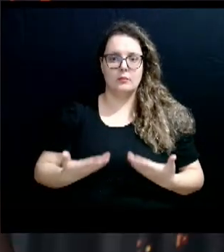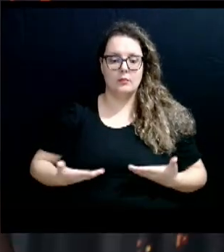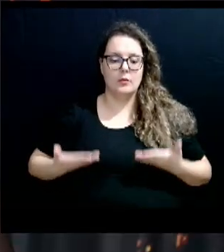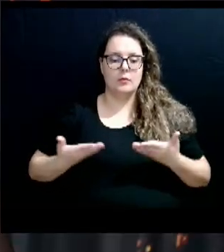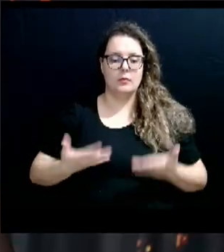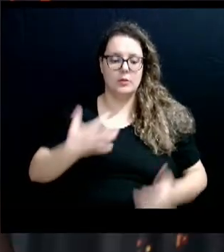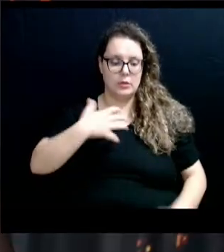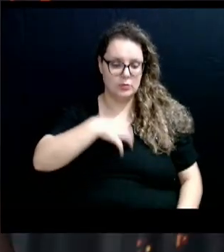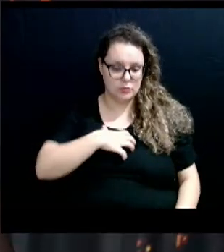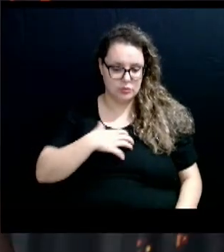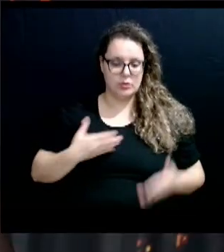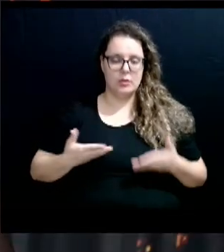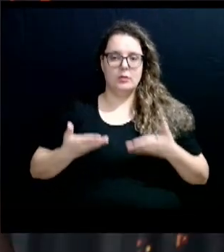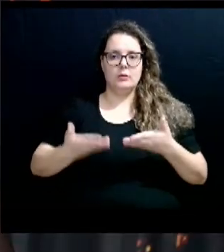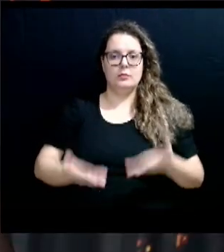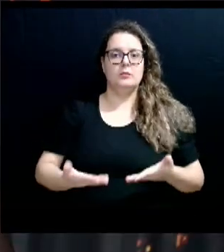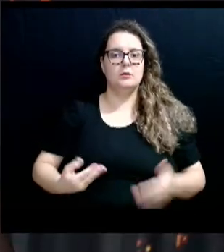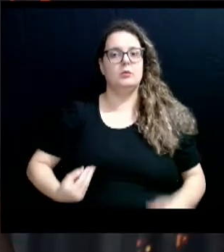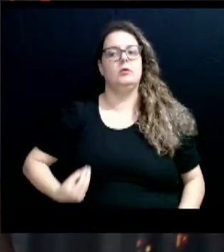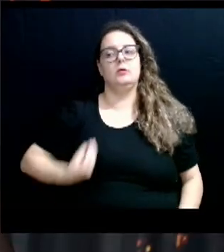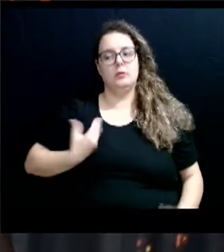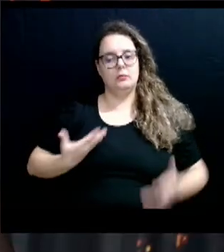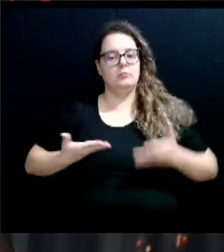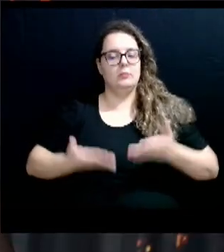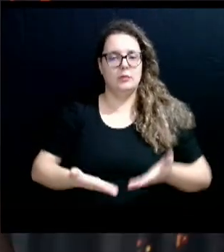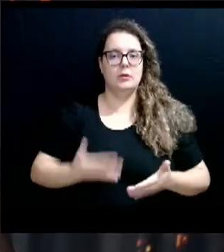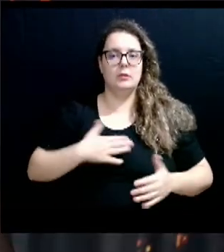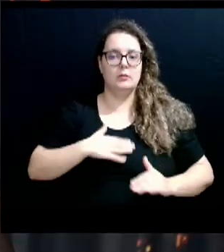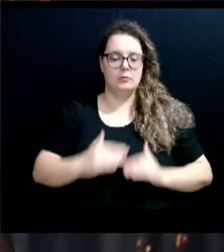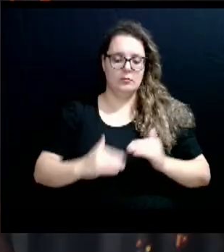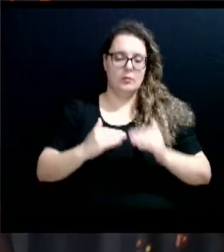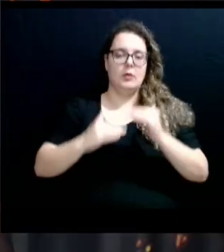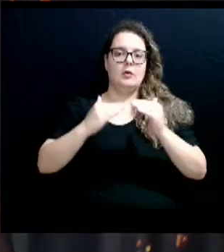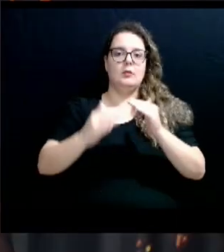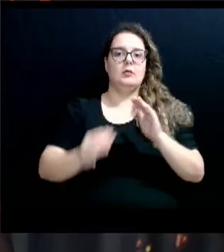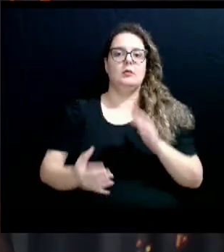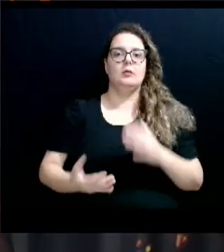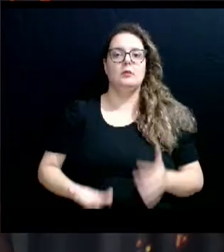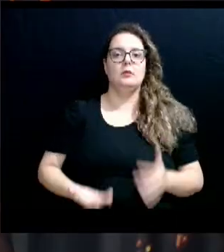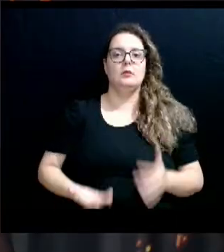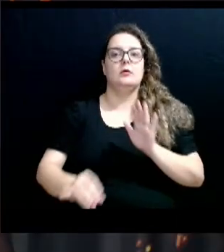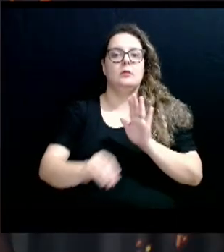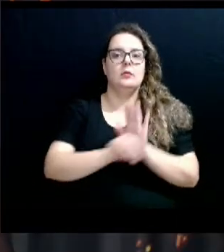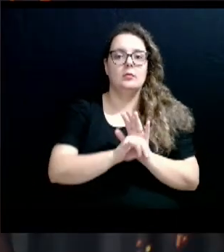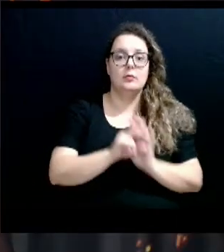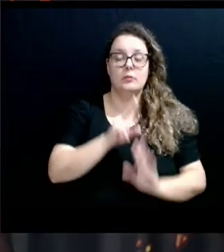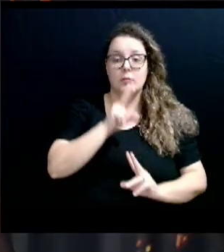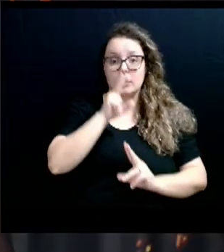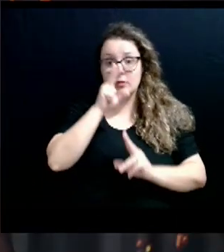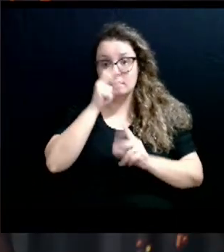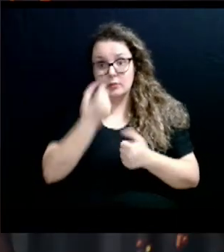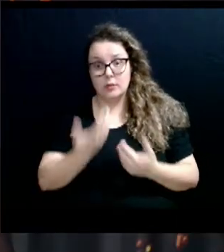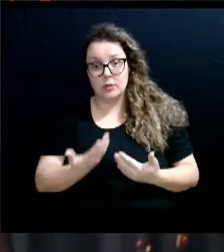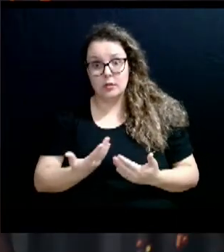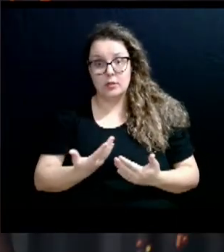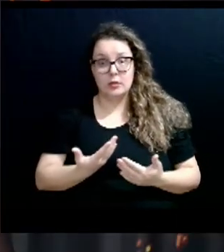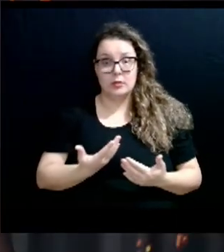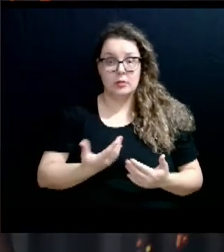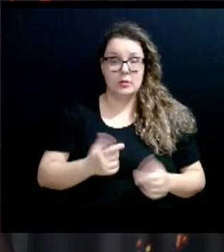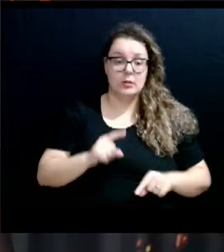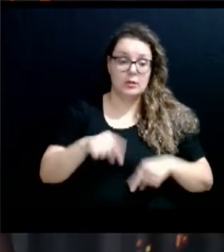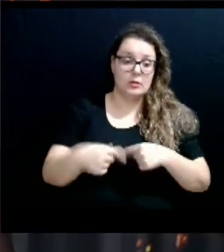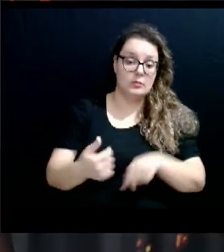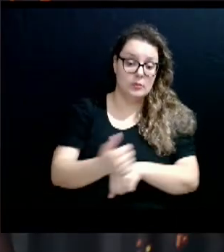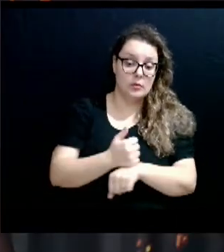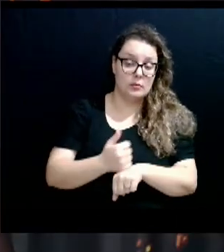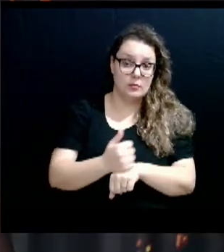foi um lugar que para mim era uma construção, né, identitária muito forte, que passa a ser uma construção profissional e que